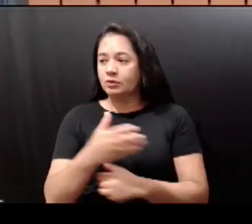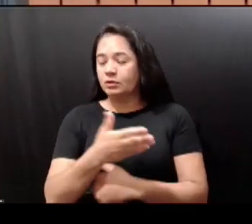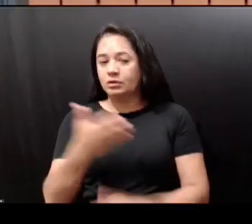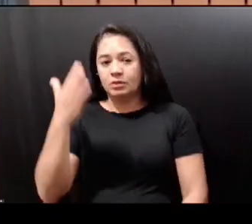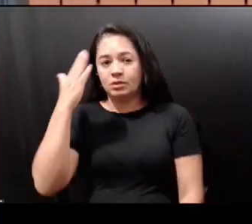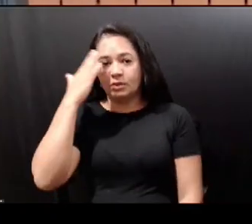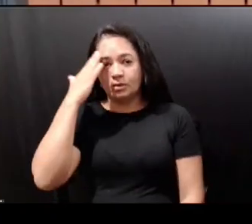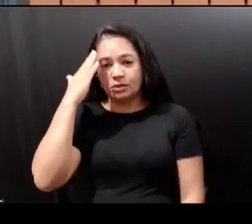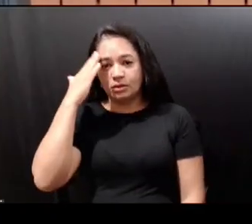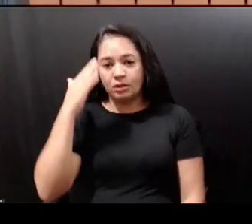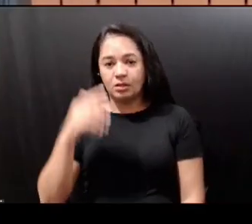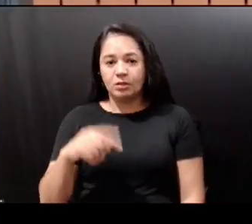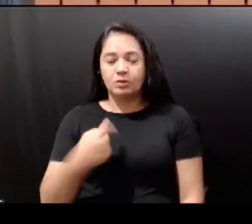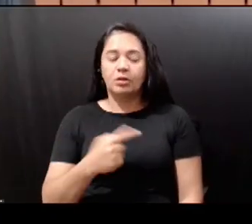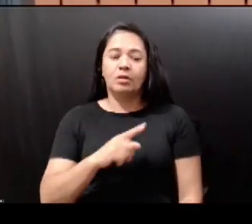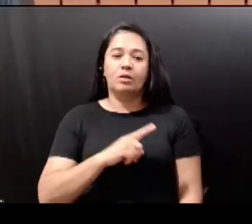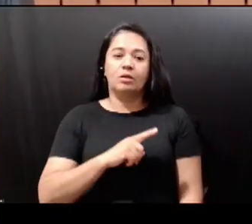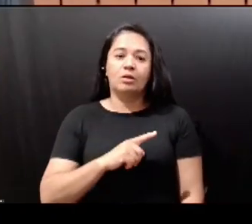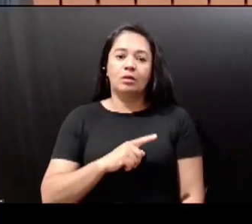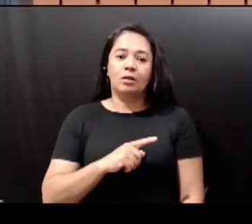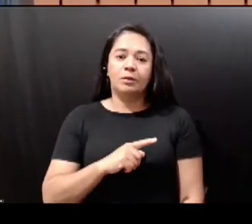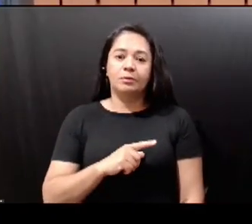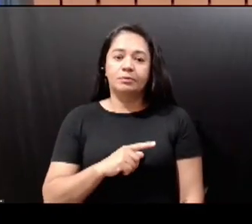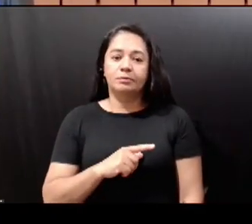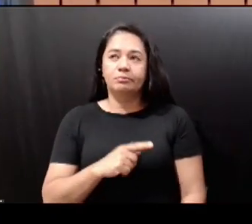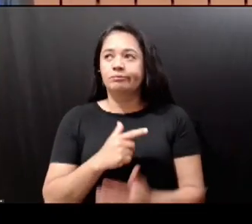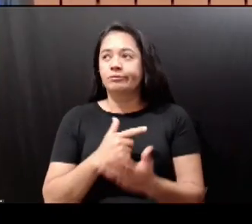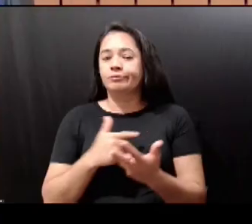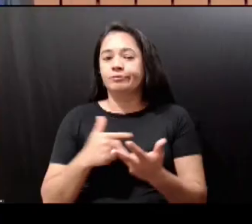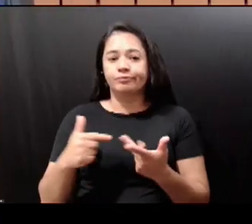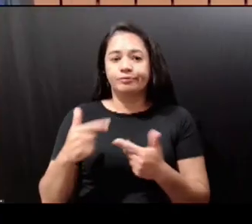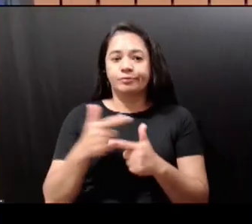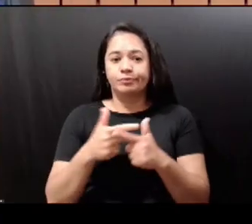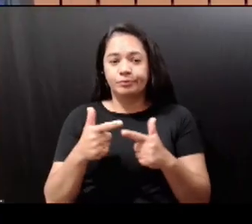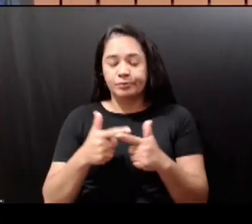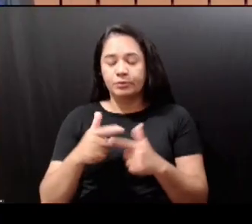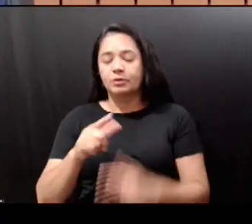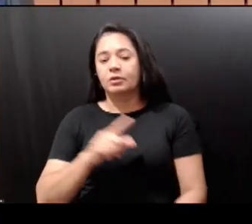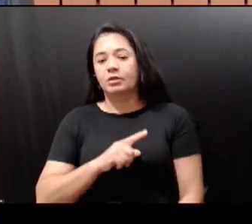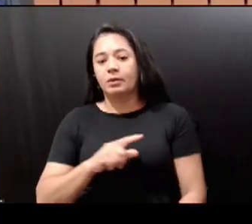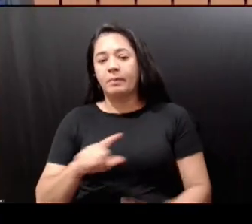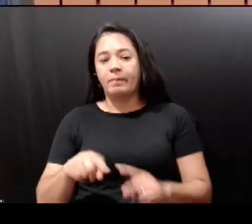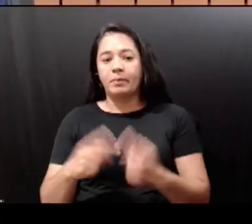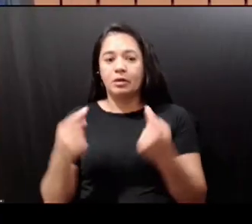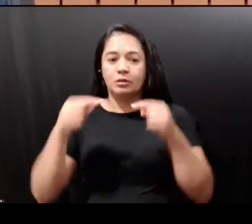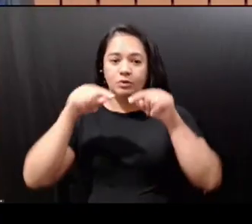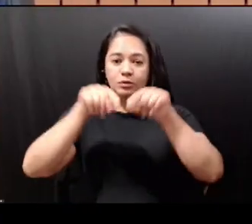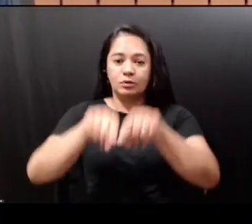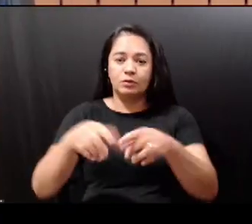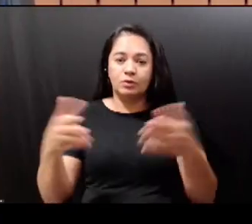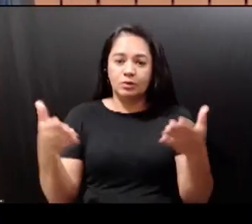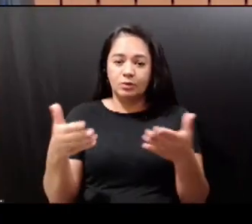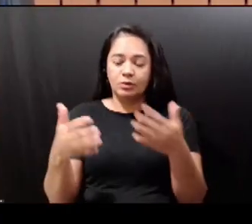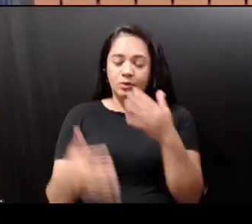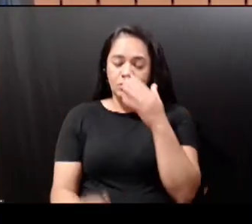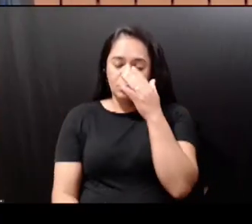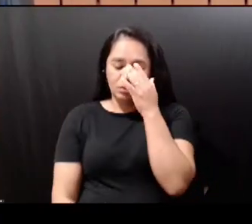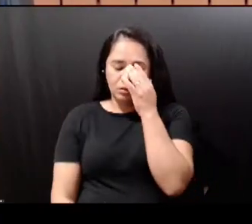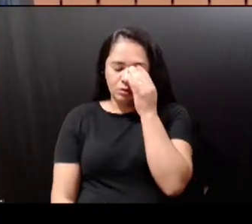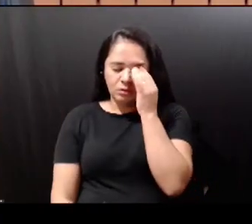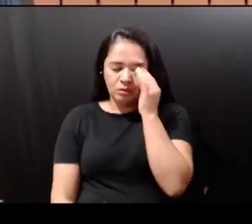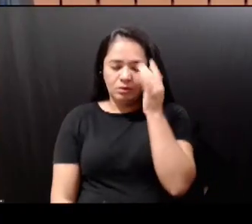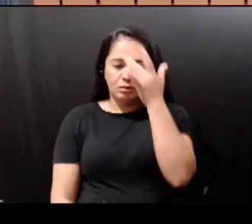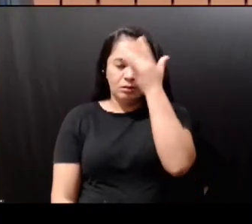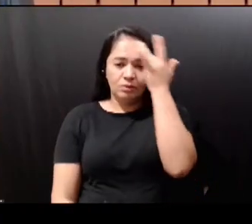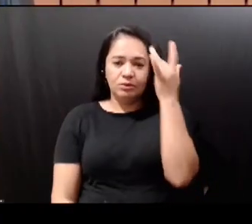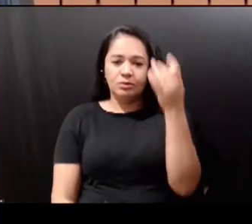temos problemas em vários locais, mas os convênios hoje, muitas pessoas falam assim, a pessoa paga